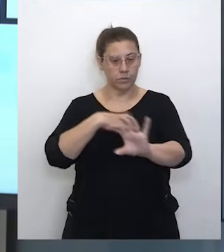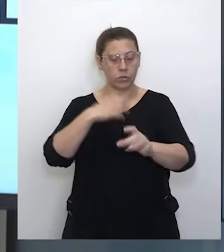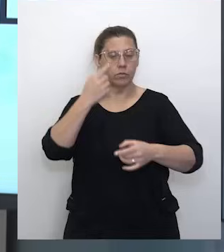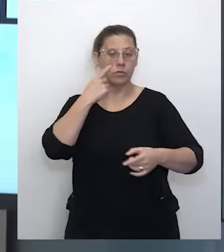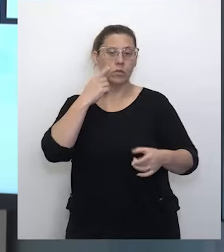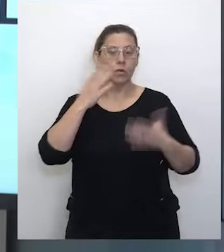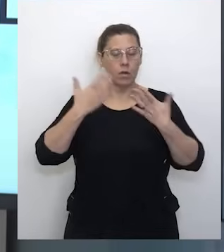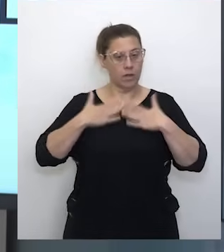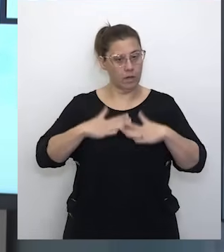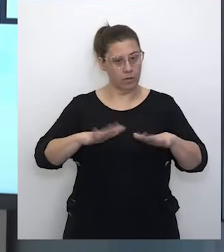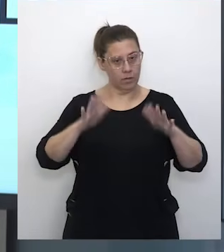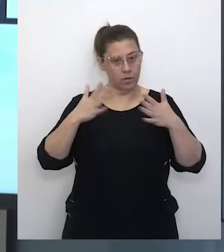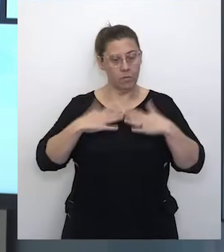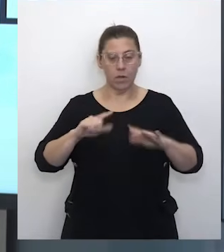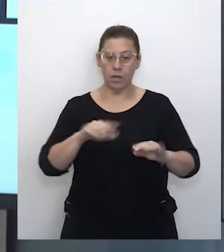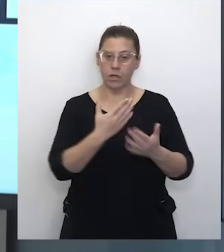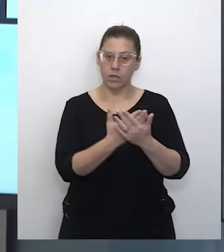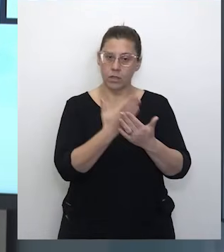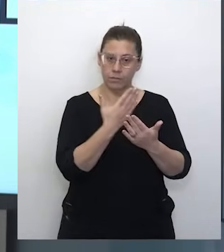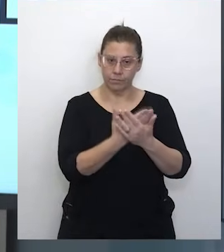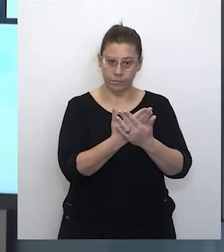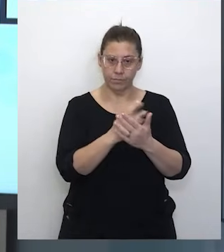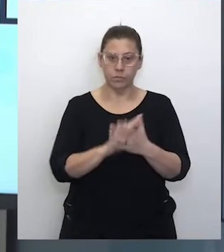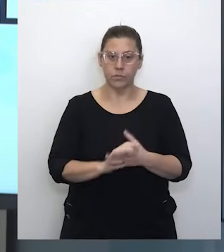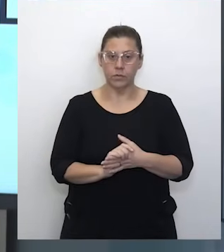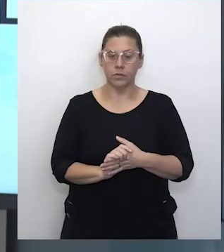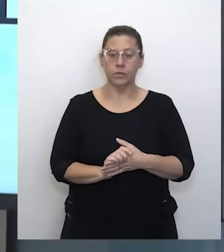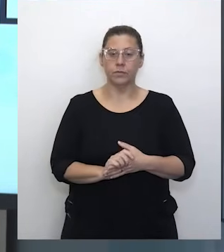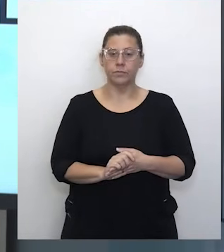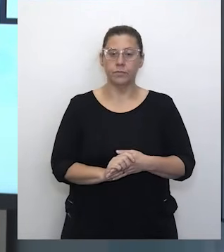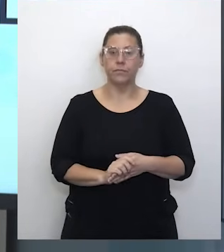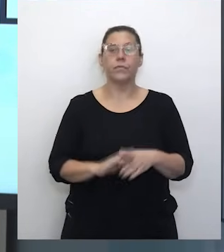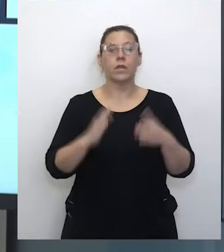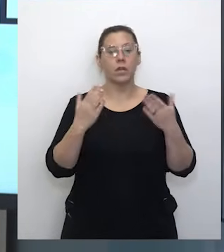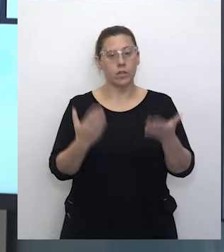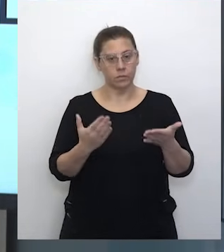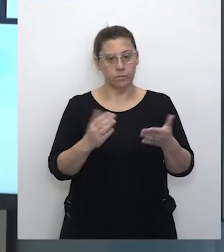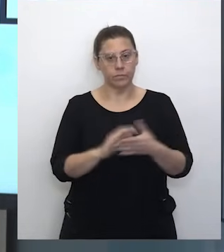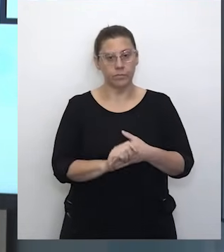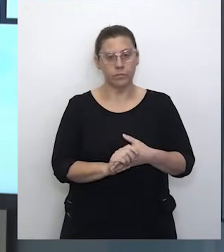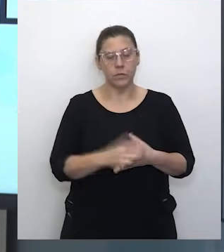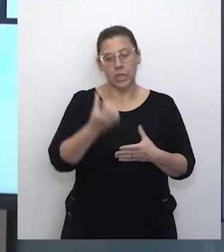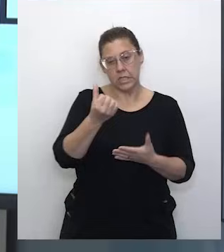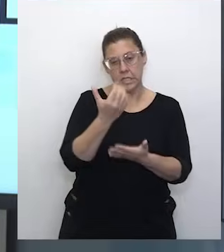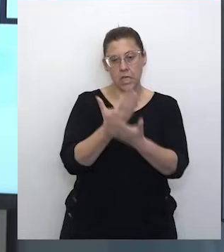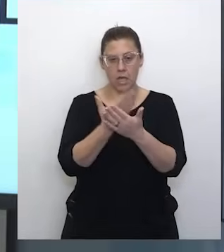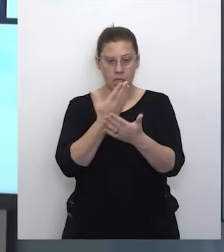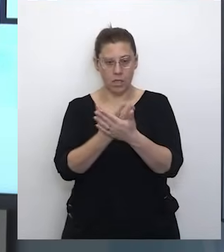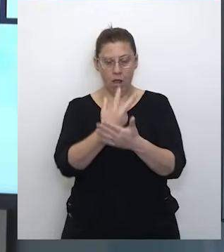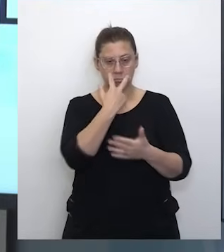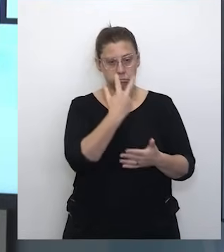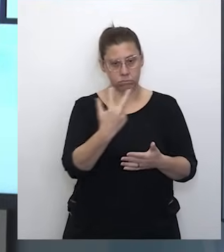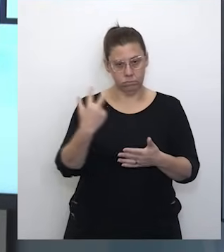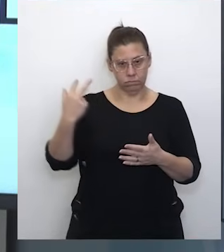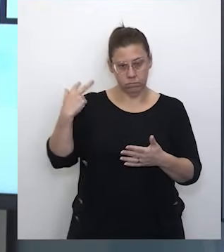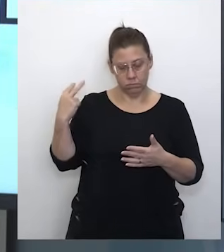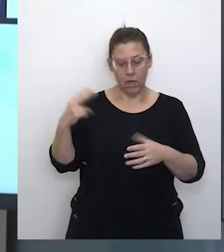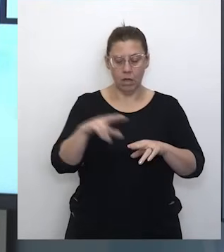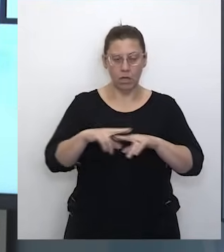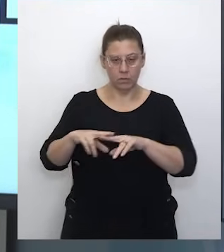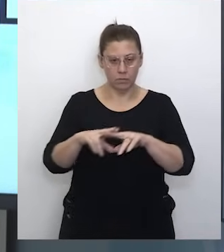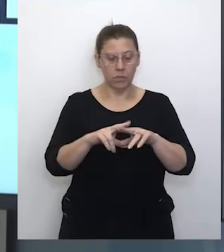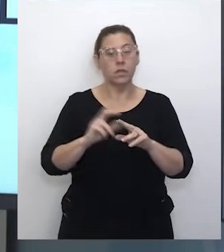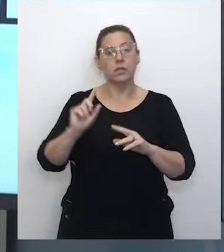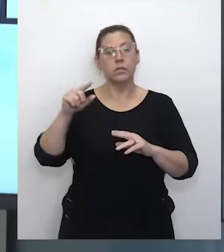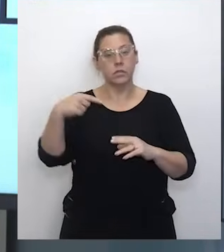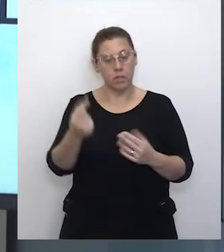dar uma acalmada aqui nas nossas aulas, a gente vai ir mais devagar. Então, nós vamos fazer mais 6 aulas de retomada, de revisão, e